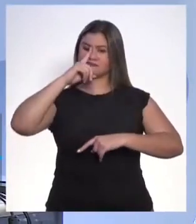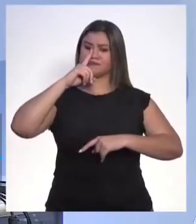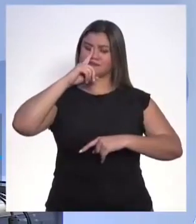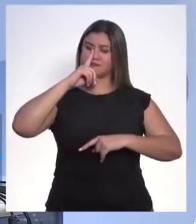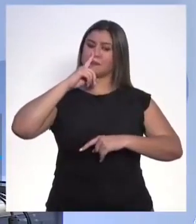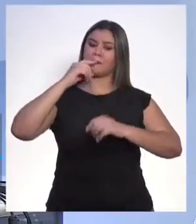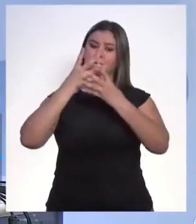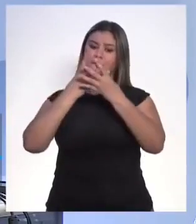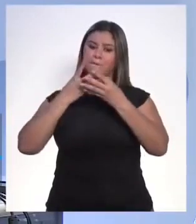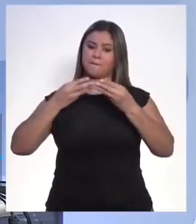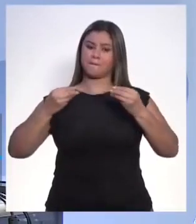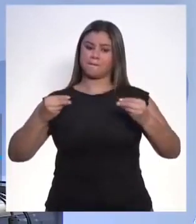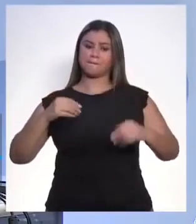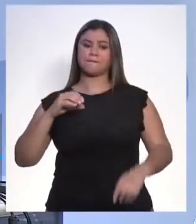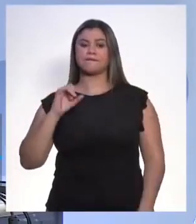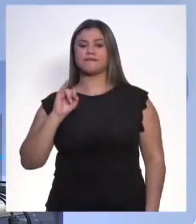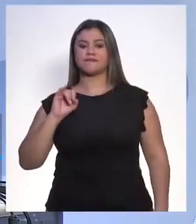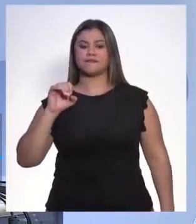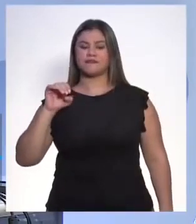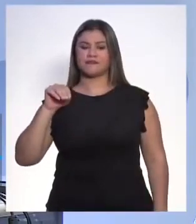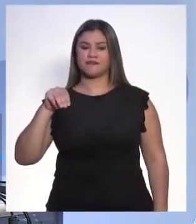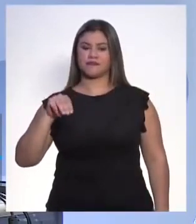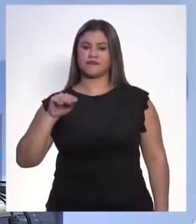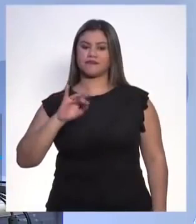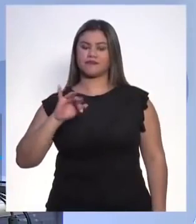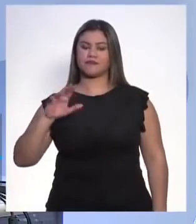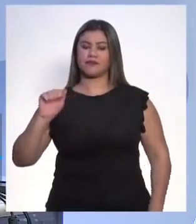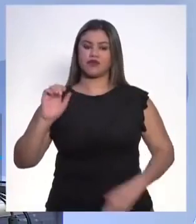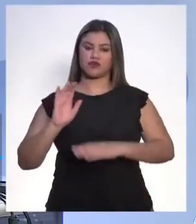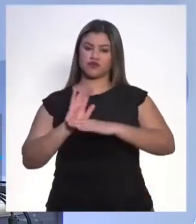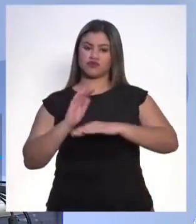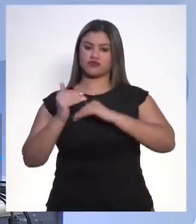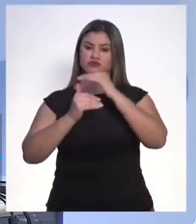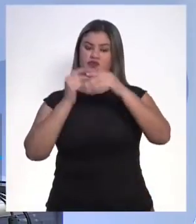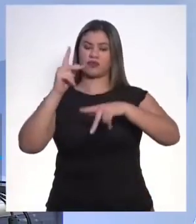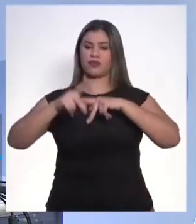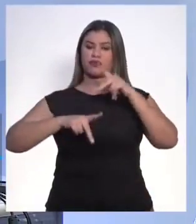ICMBio vai ajudar o crescimento populacional. Aluno Miguel, da Pro Vanessa.